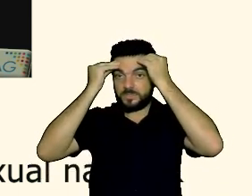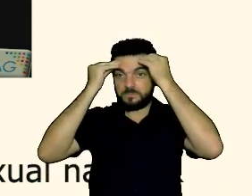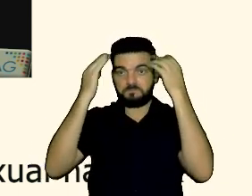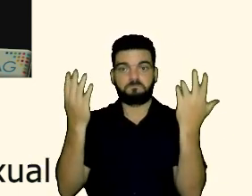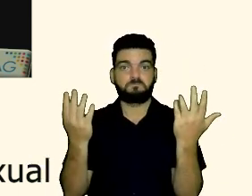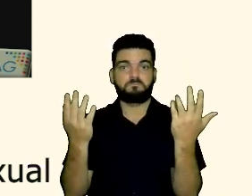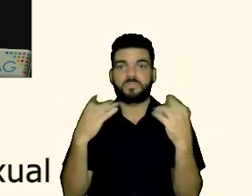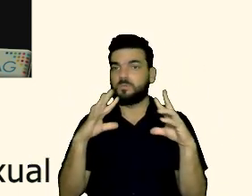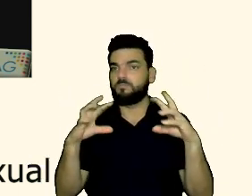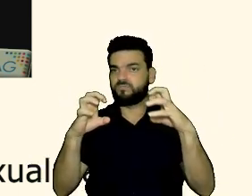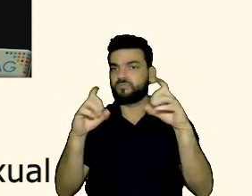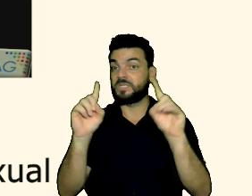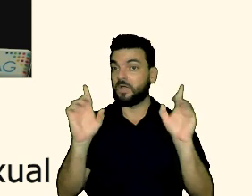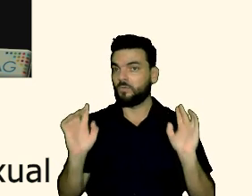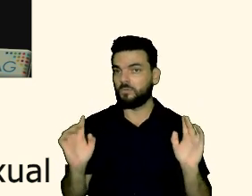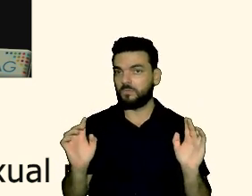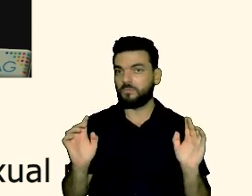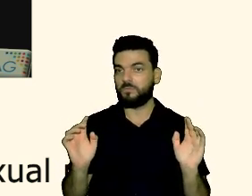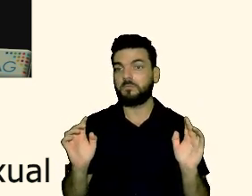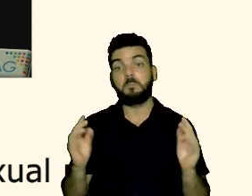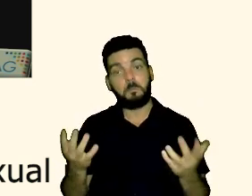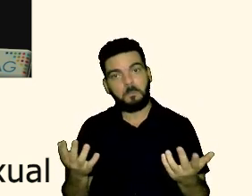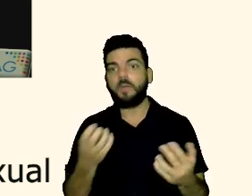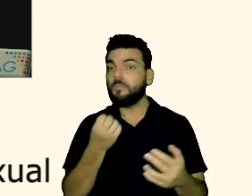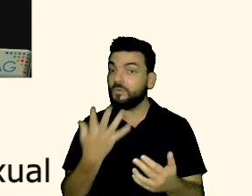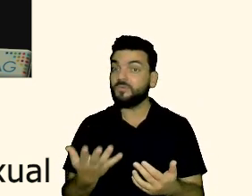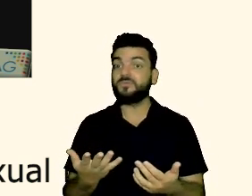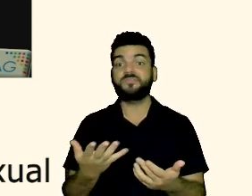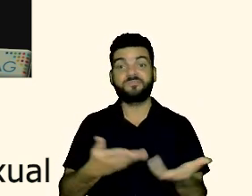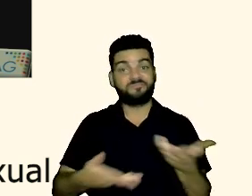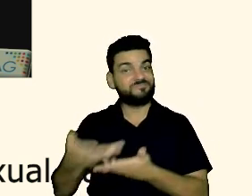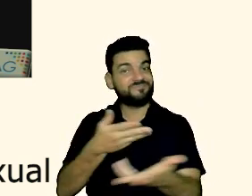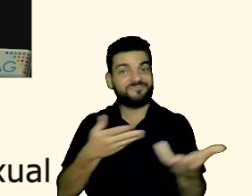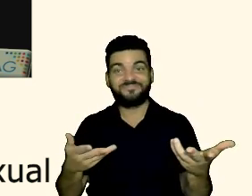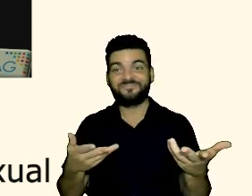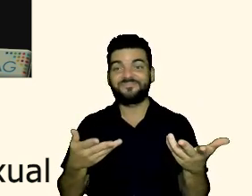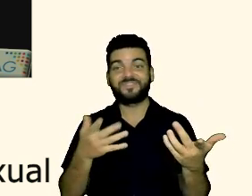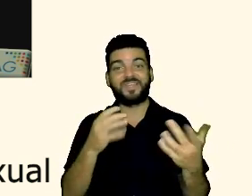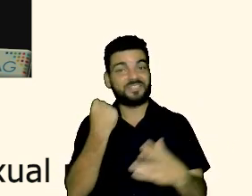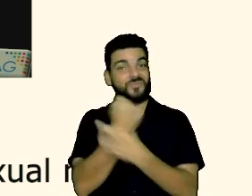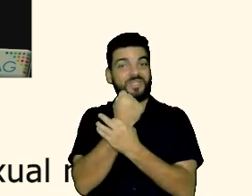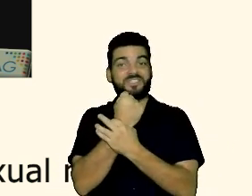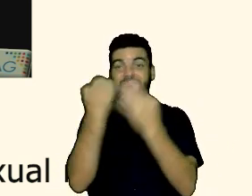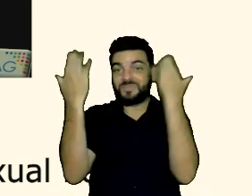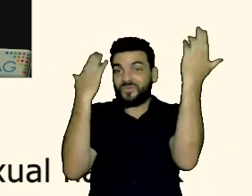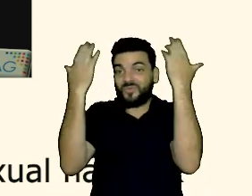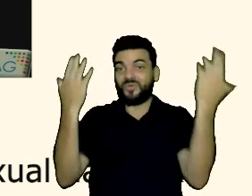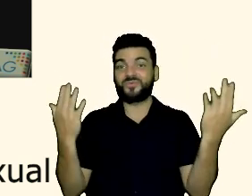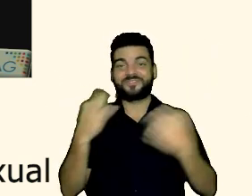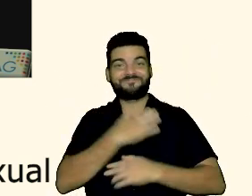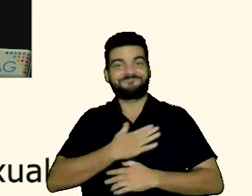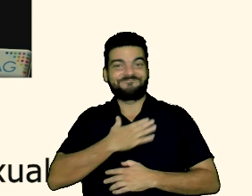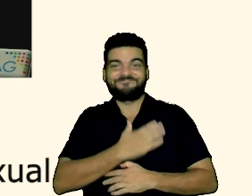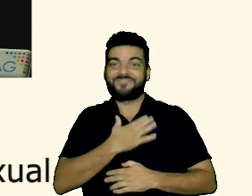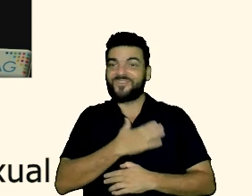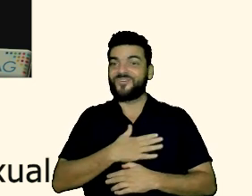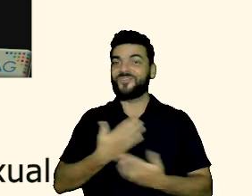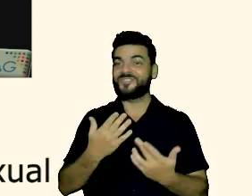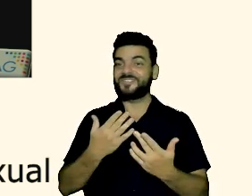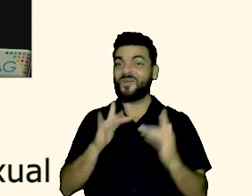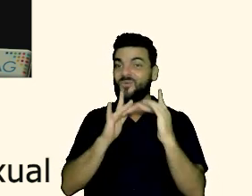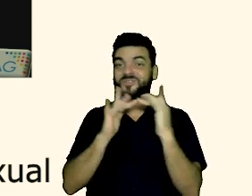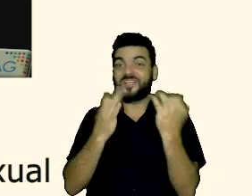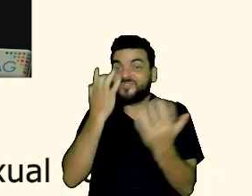favorecendo a instalação dessa segurança psicológica, desse conceito, e contudo, prevenindo as